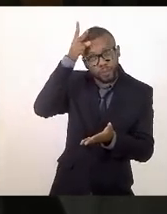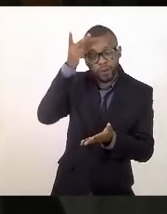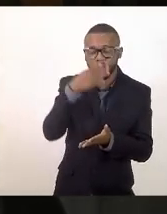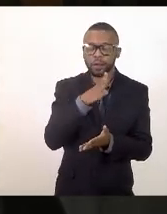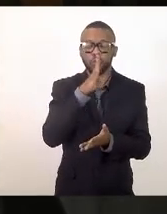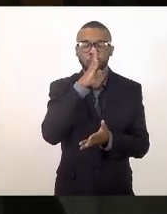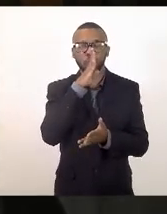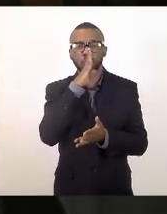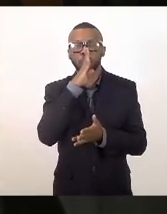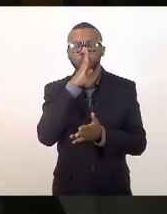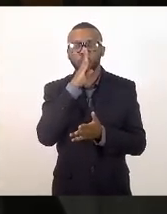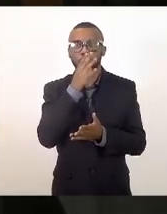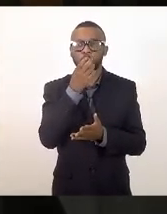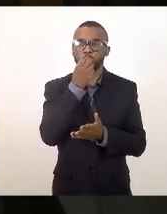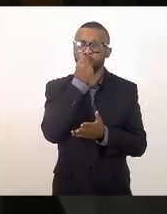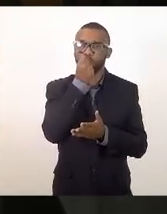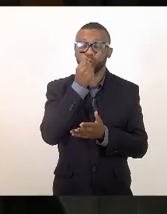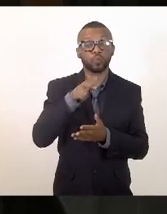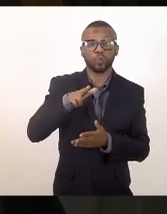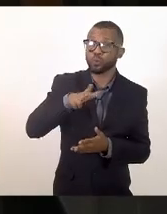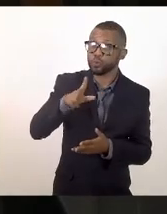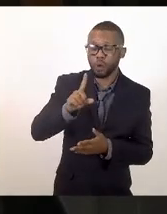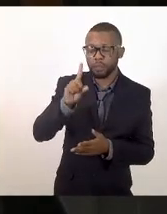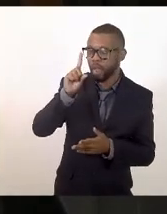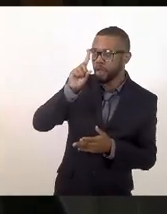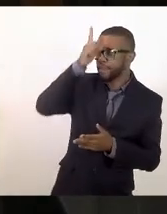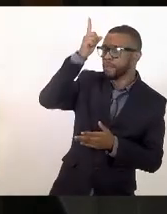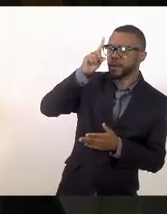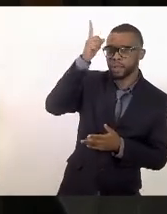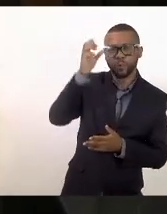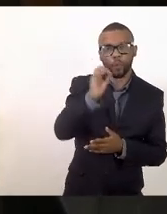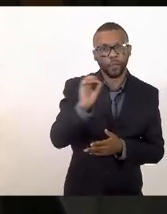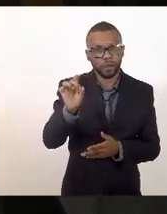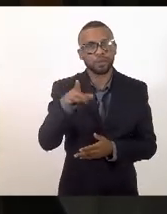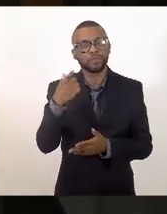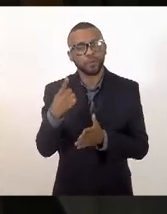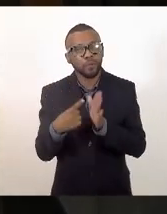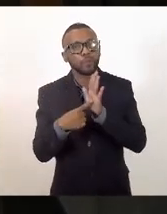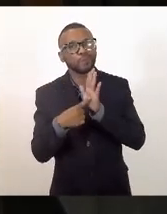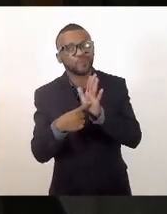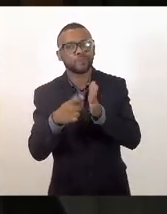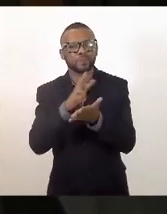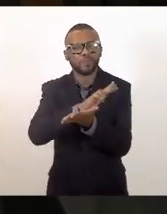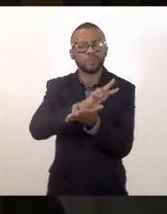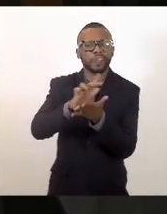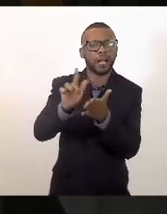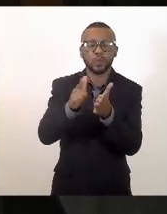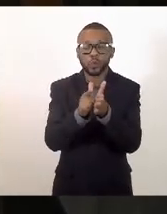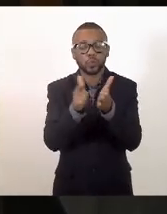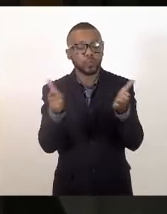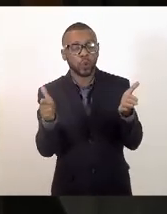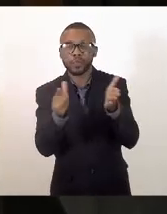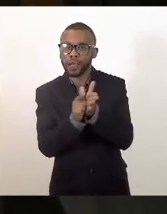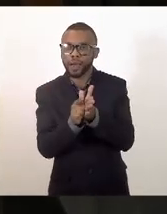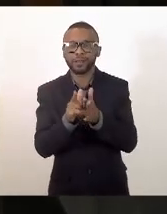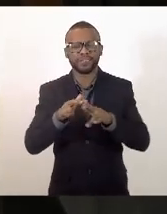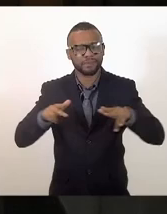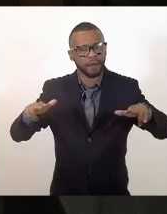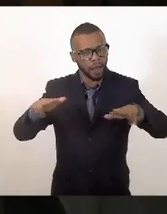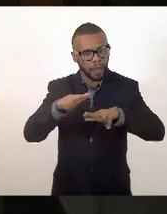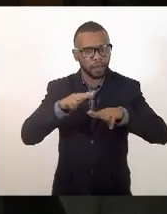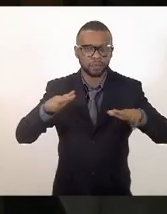manifestou. Isso não sou eu que estou inventando, isso foi veiculado por vários jornais. E aí,